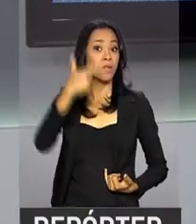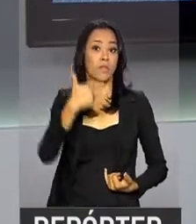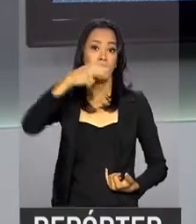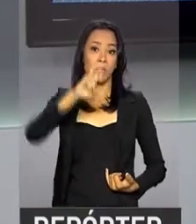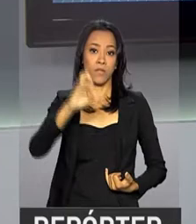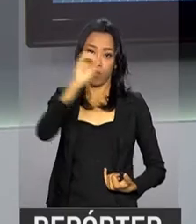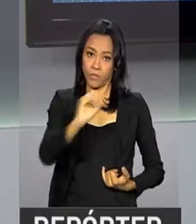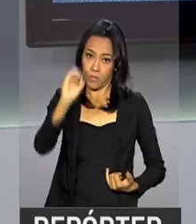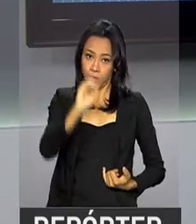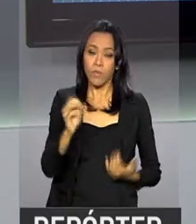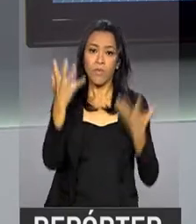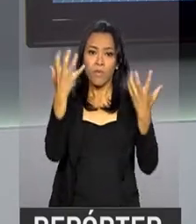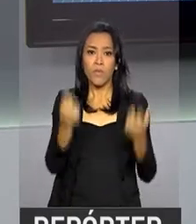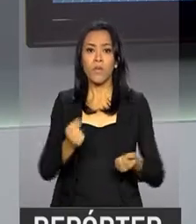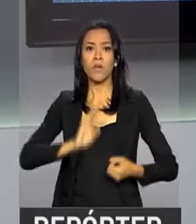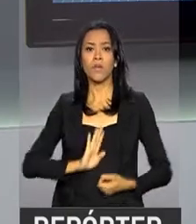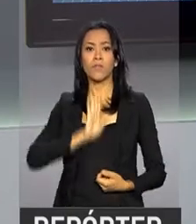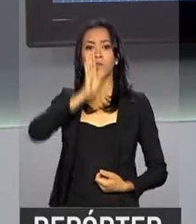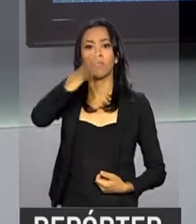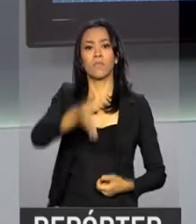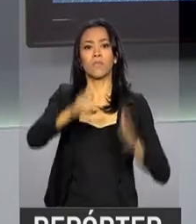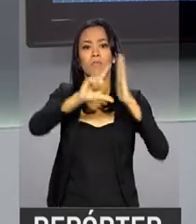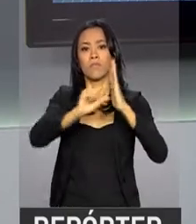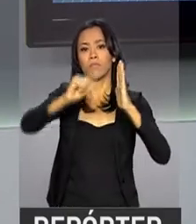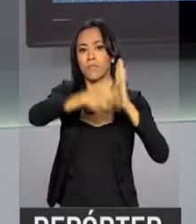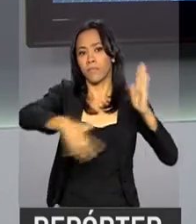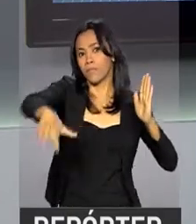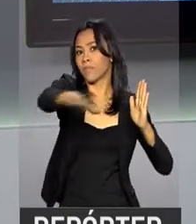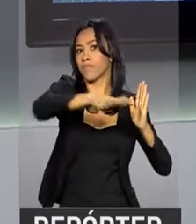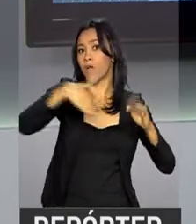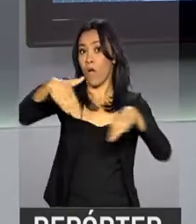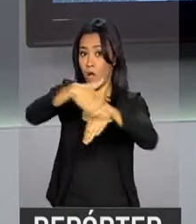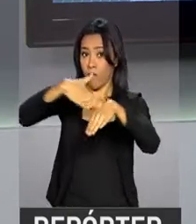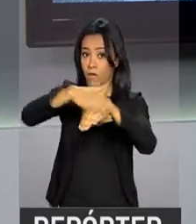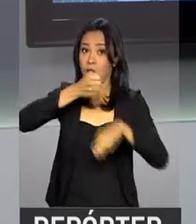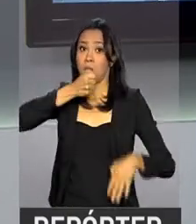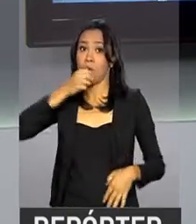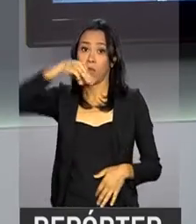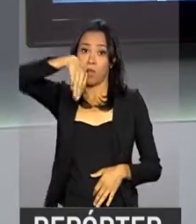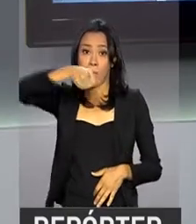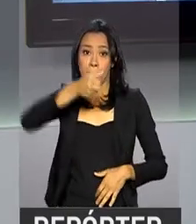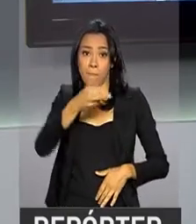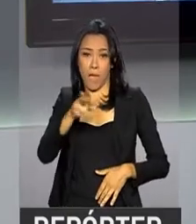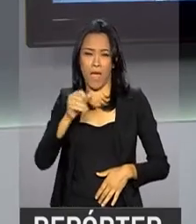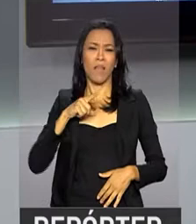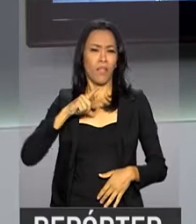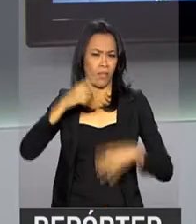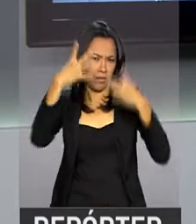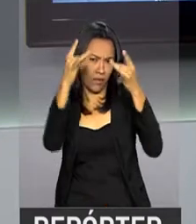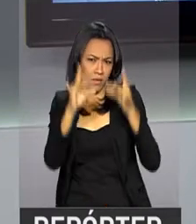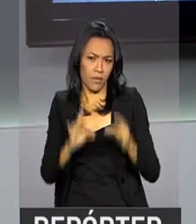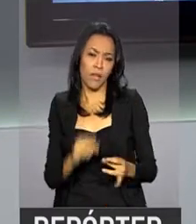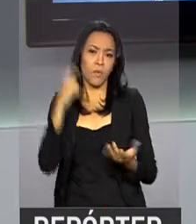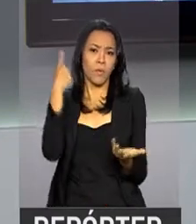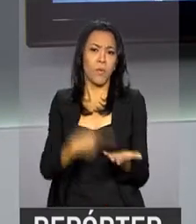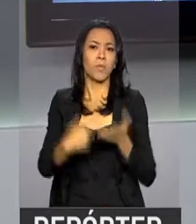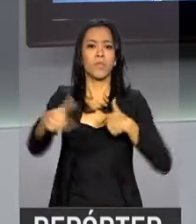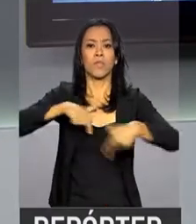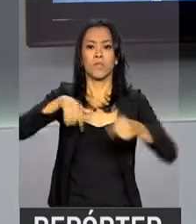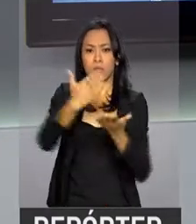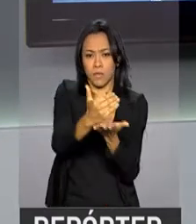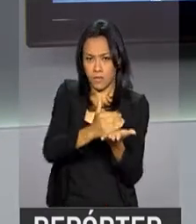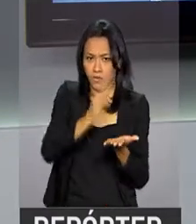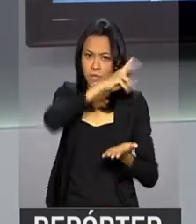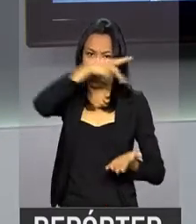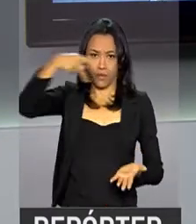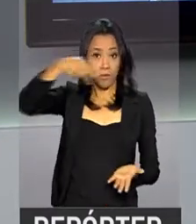de outubro vamos ao palácio do planalto conversar com o repórter maracanã no pi ela traz pra gente os detalhes da agenda do presidente michel temer